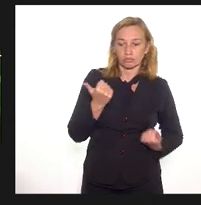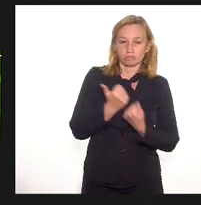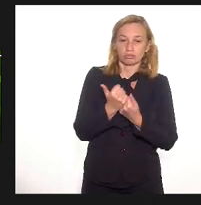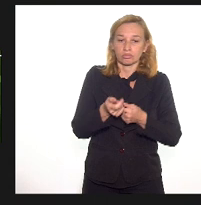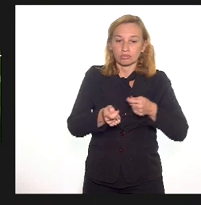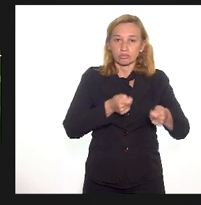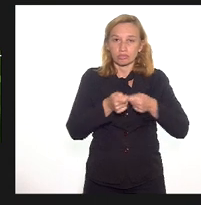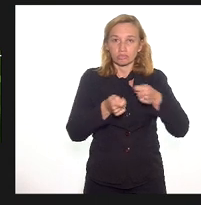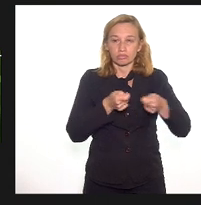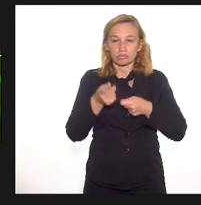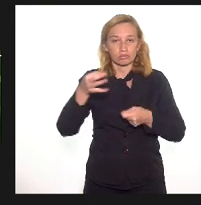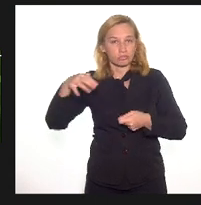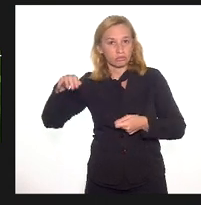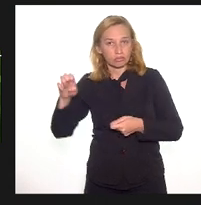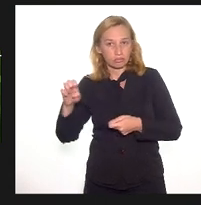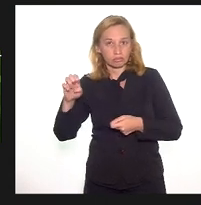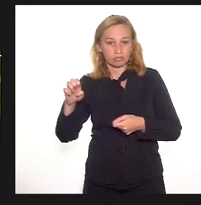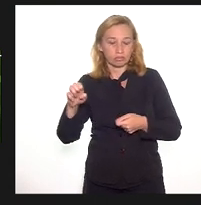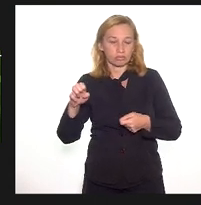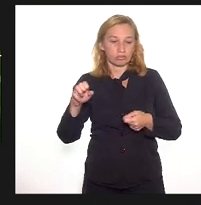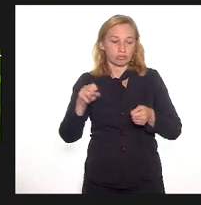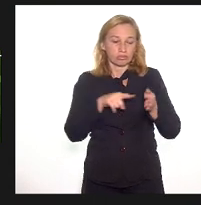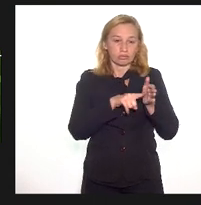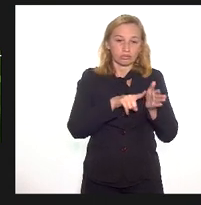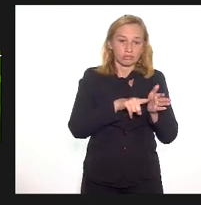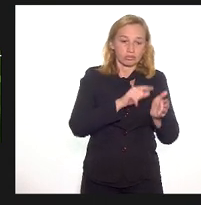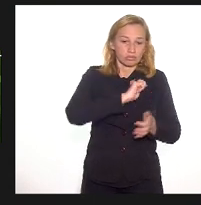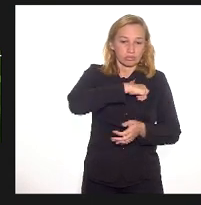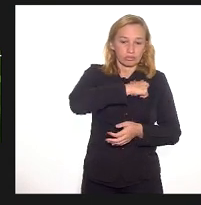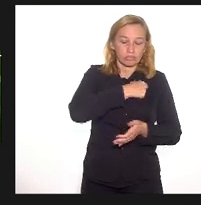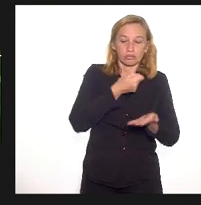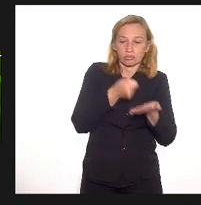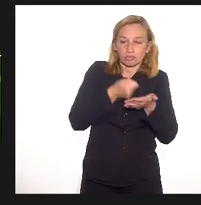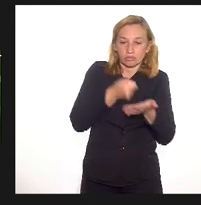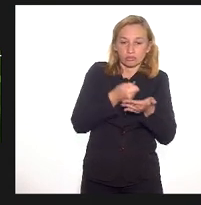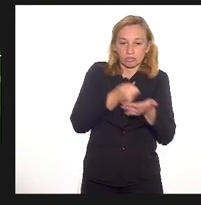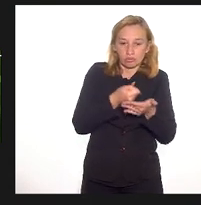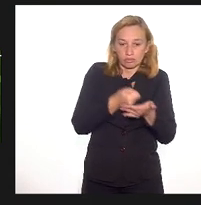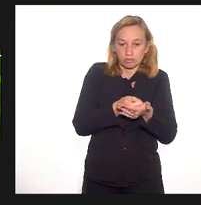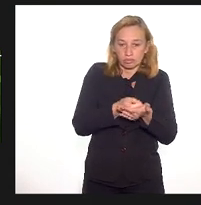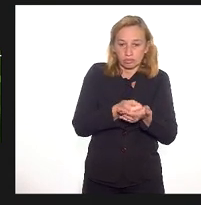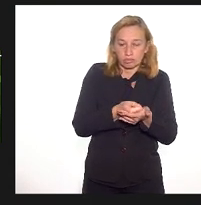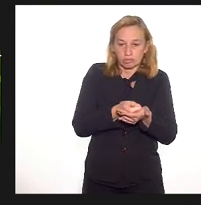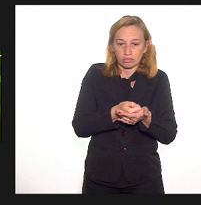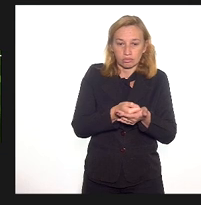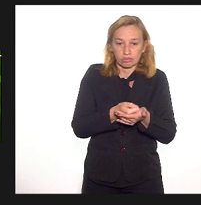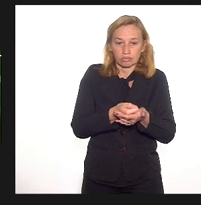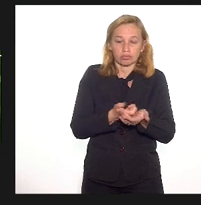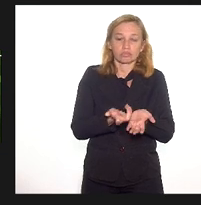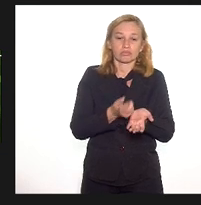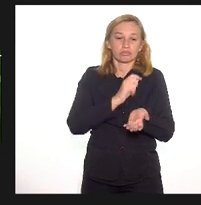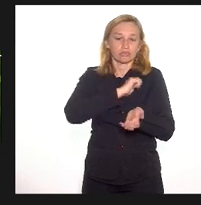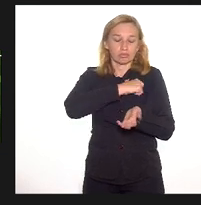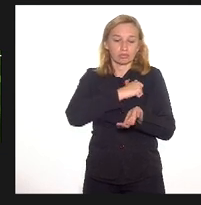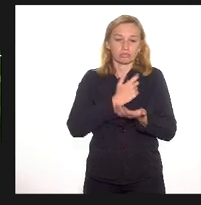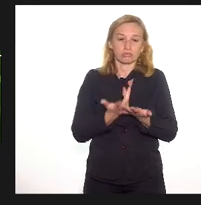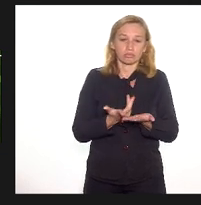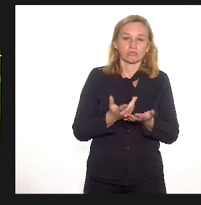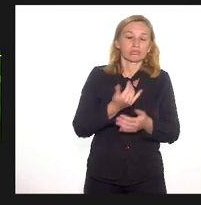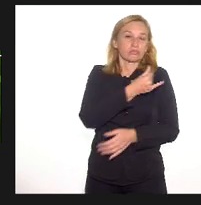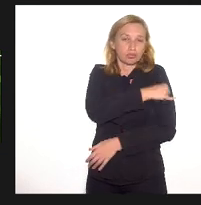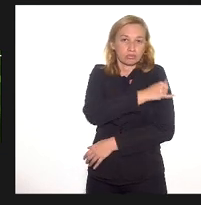agentes fiscais uma série de declarações, de obrigações acessórias, como a escrituração fiscal digital. Até pouco tempo no